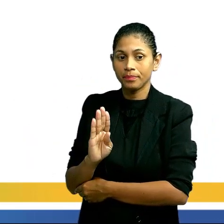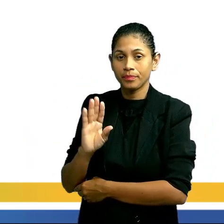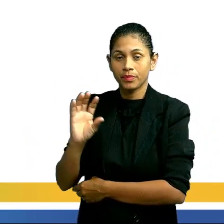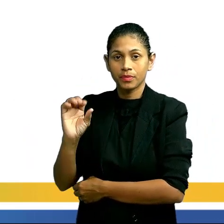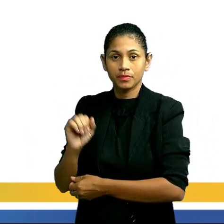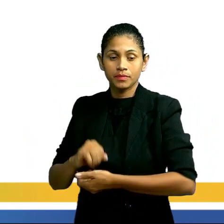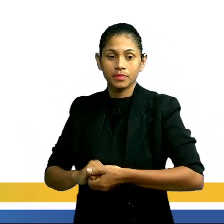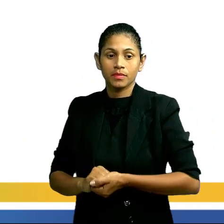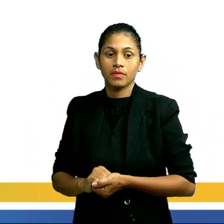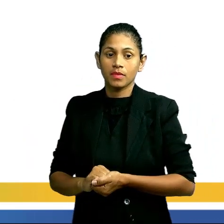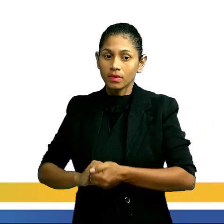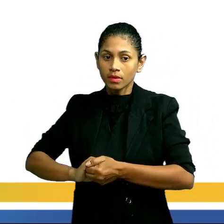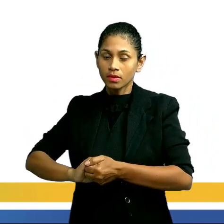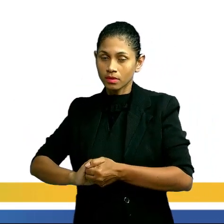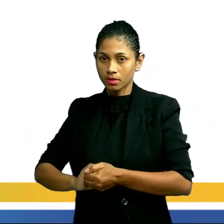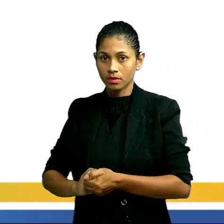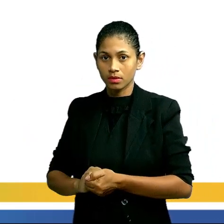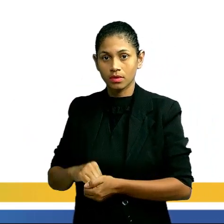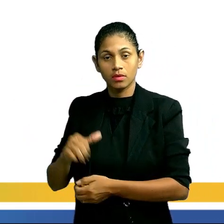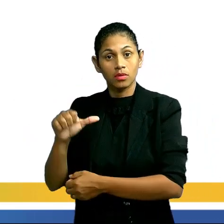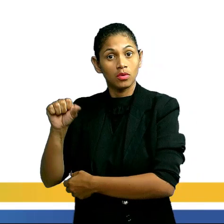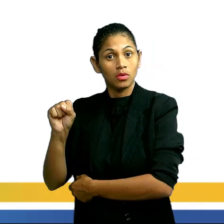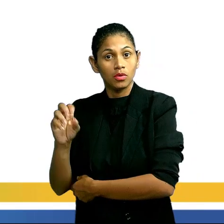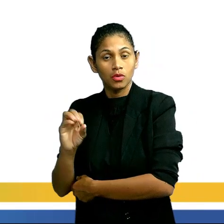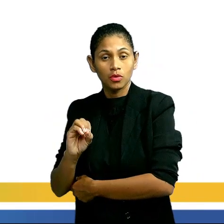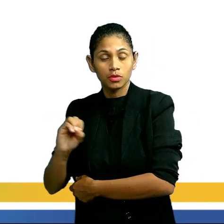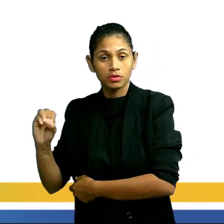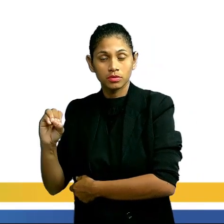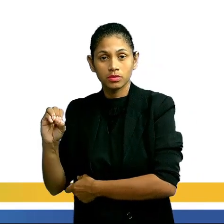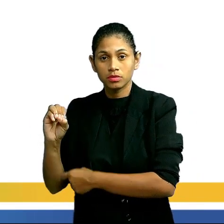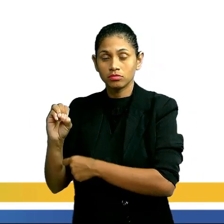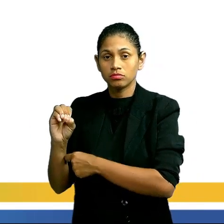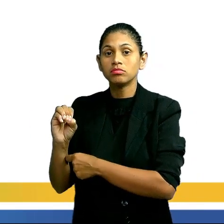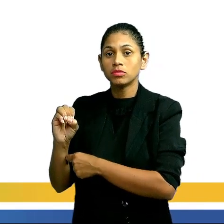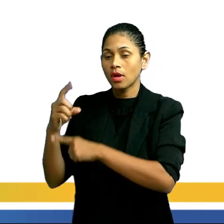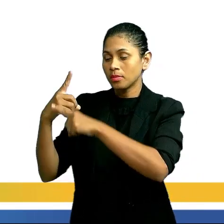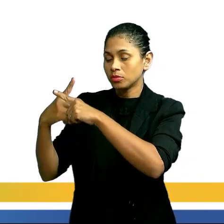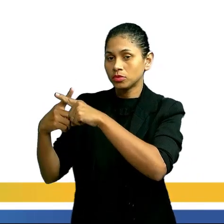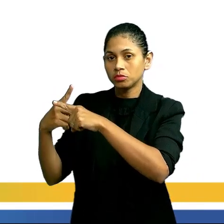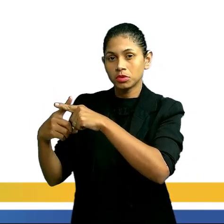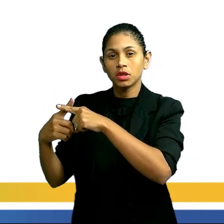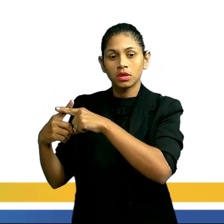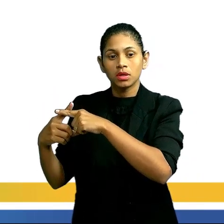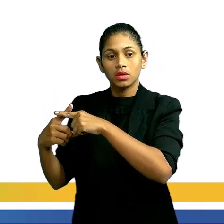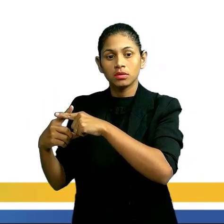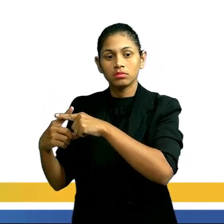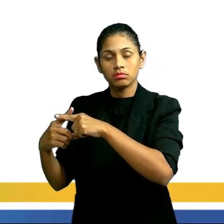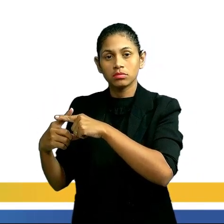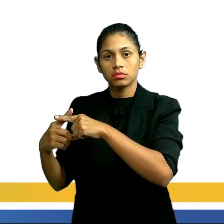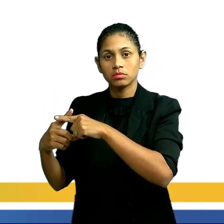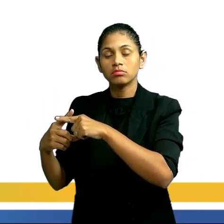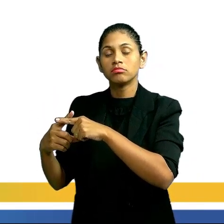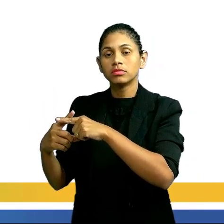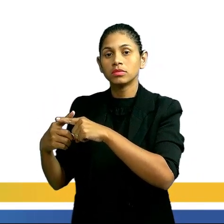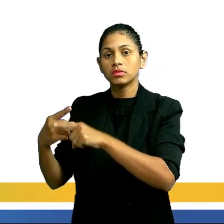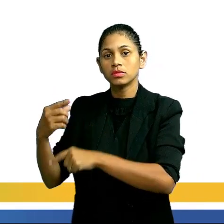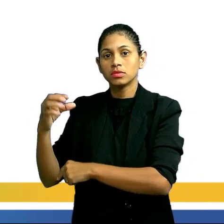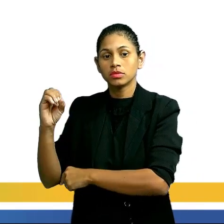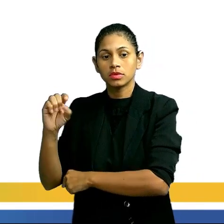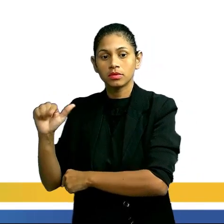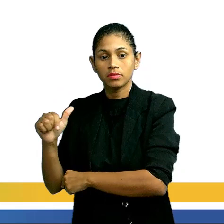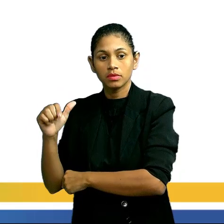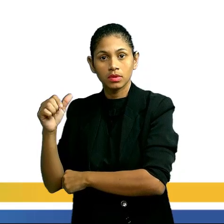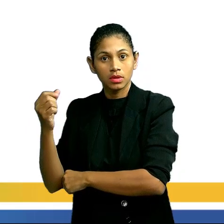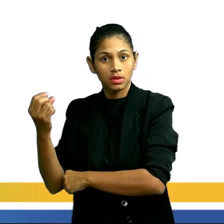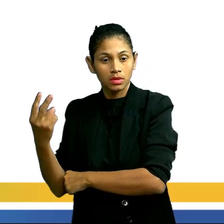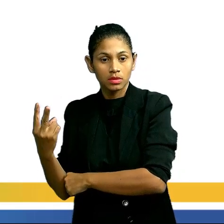R$ 800. Multiplicado por 20%, ou 20 sobre 100, nós temos igual a R$ 160.